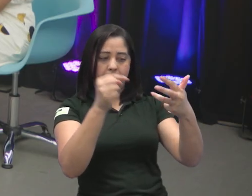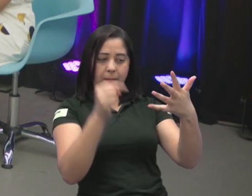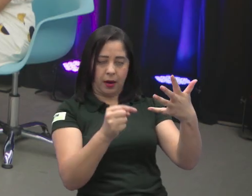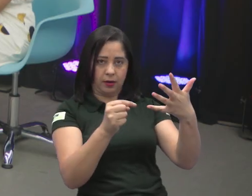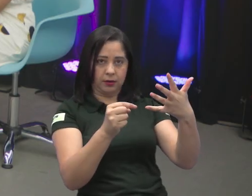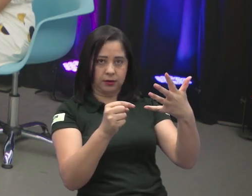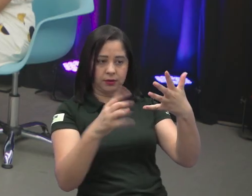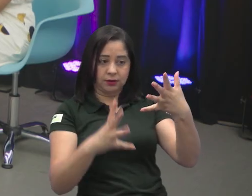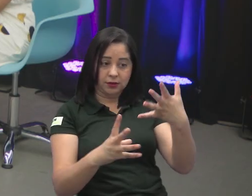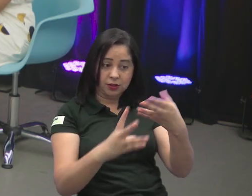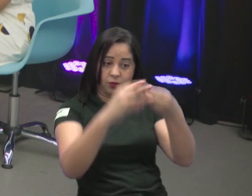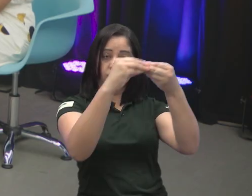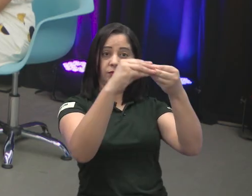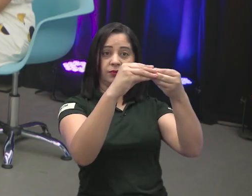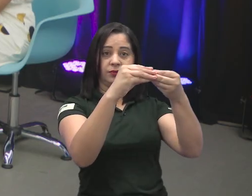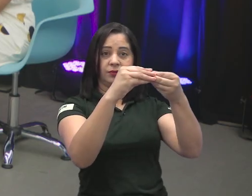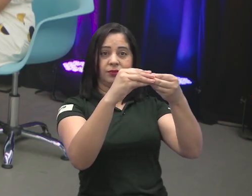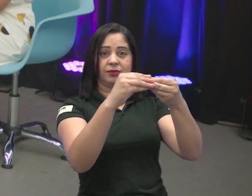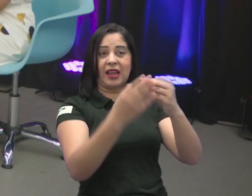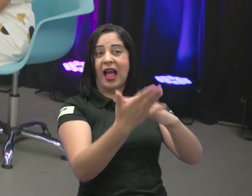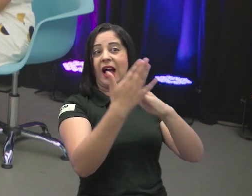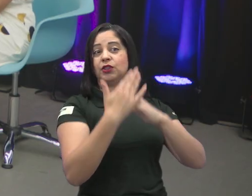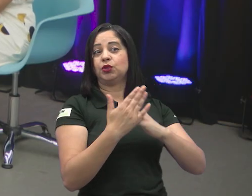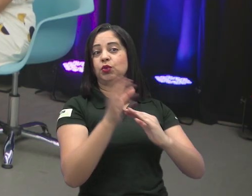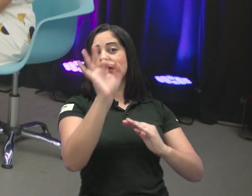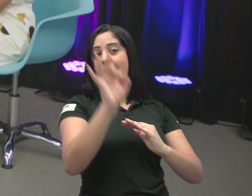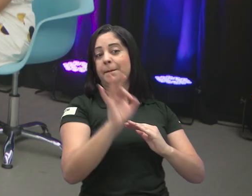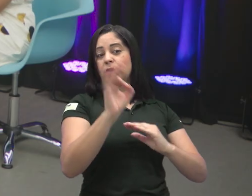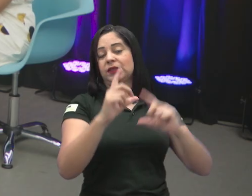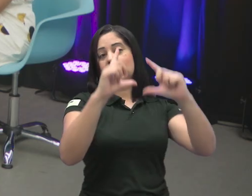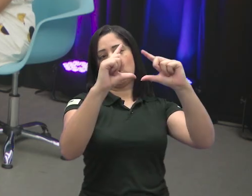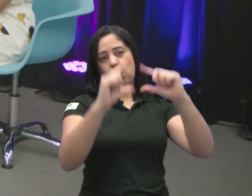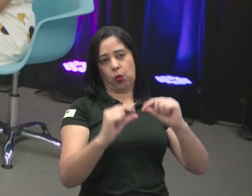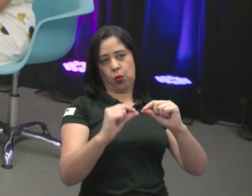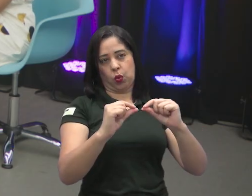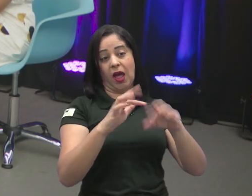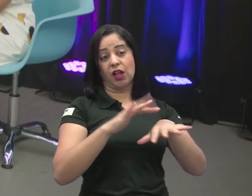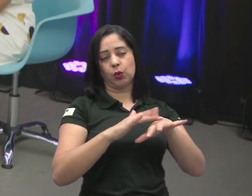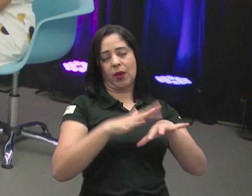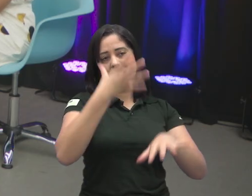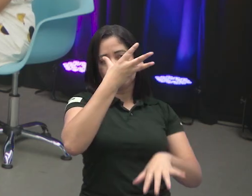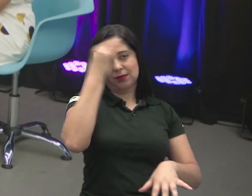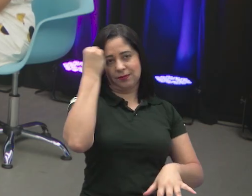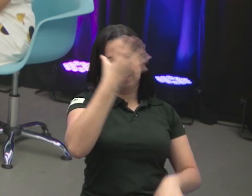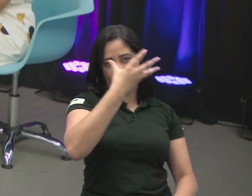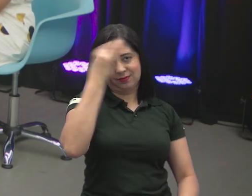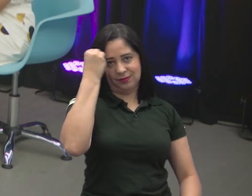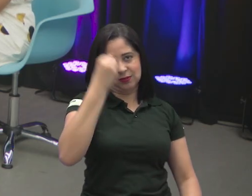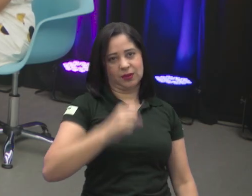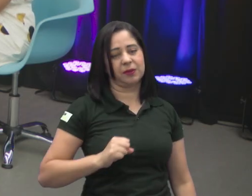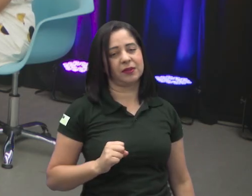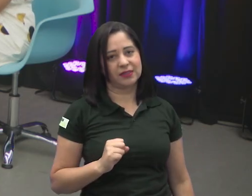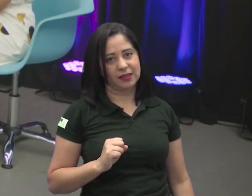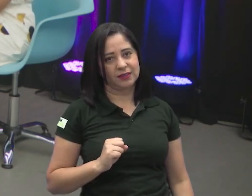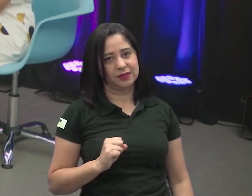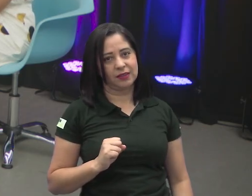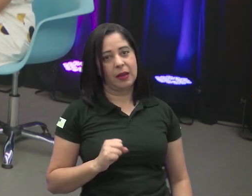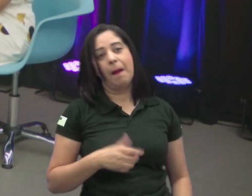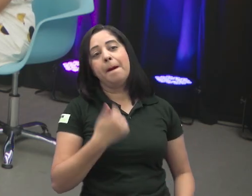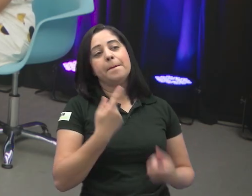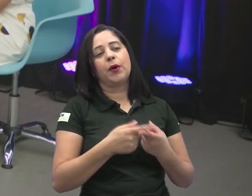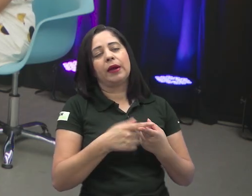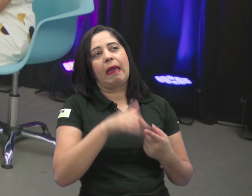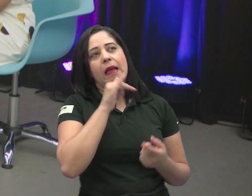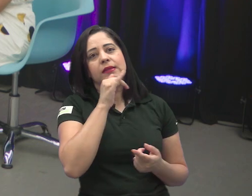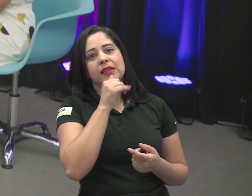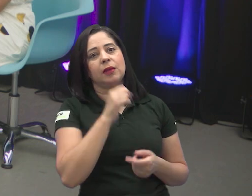peso. Todos juntos, se fizer todos, você aumenta a sua chance de prevenir, ou às vezes nem prevenir, afastar.